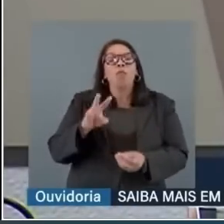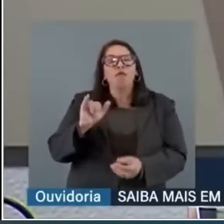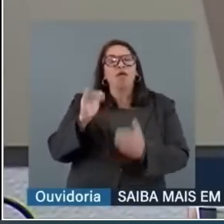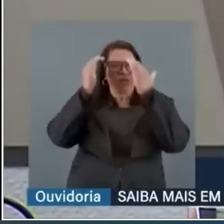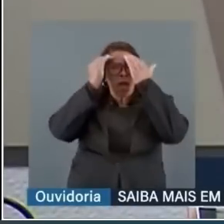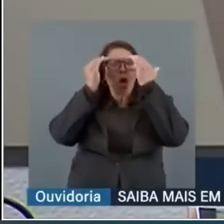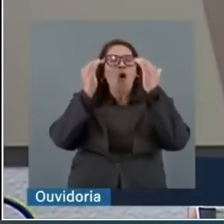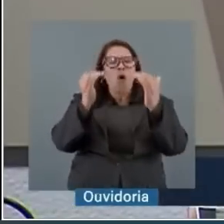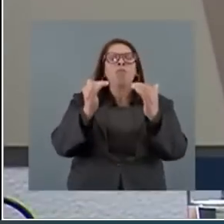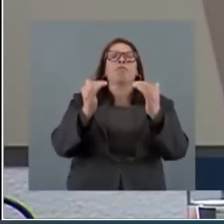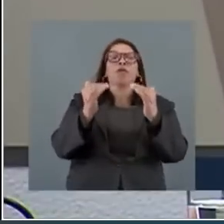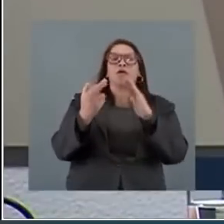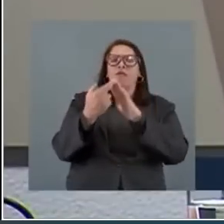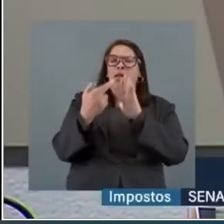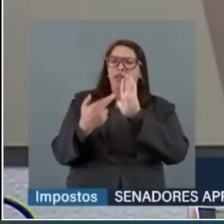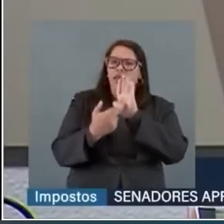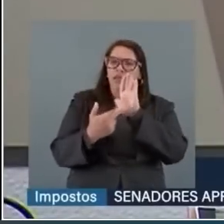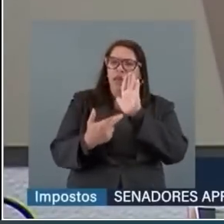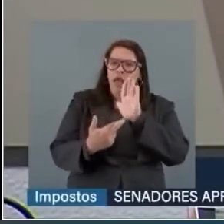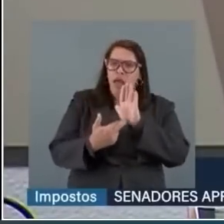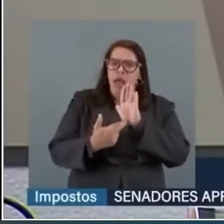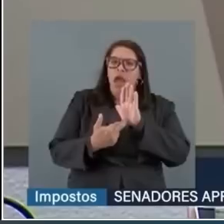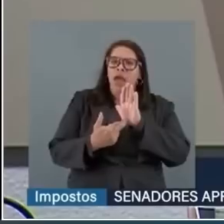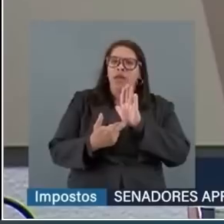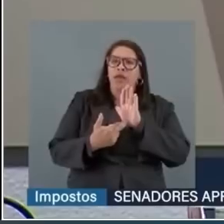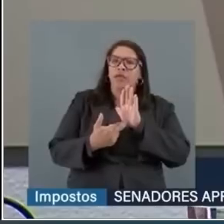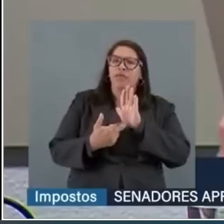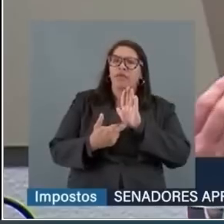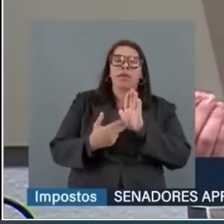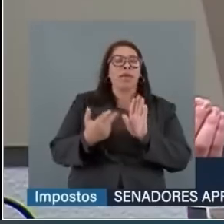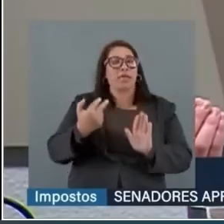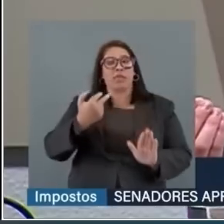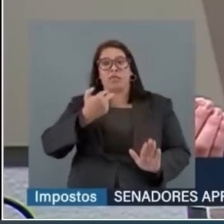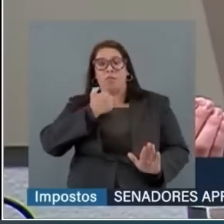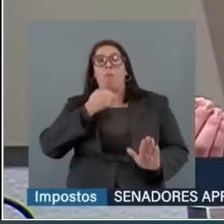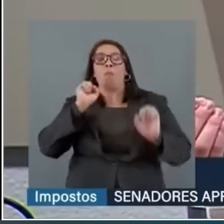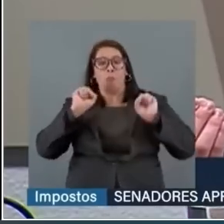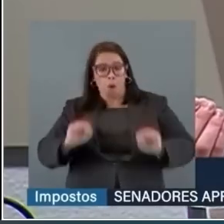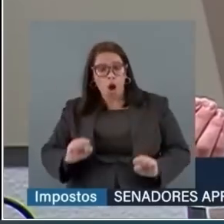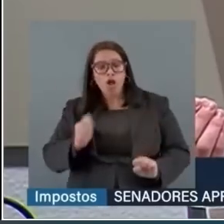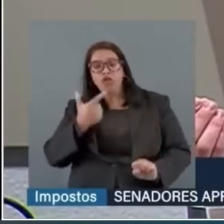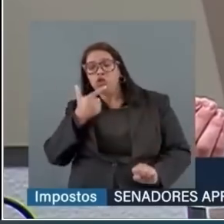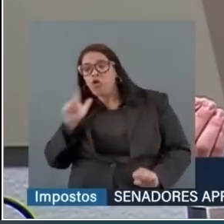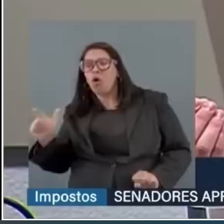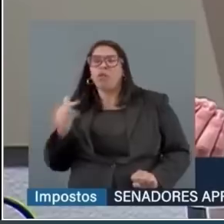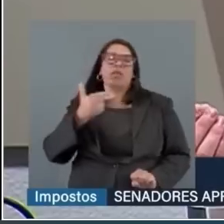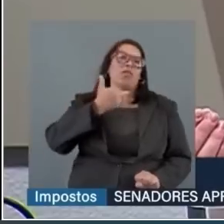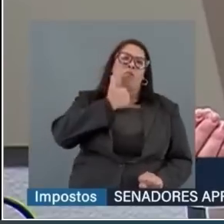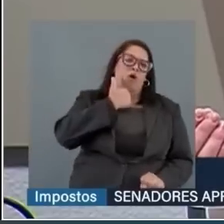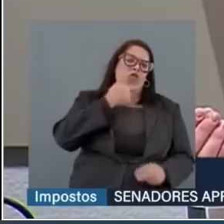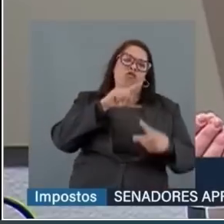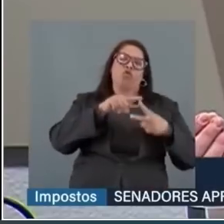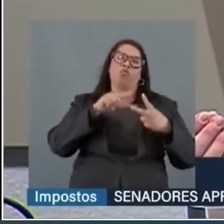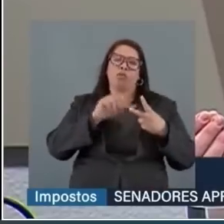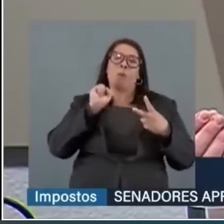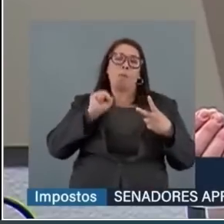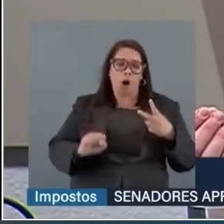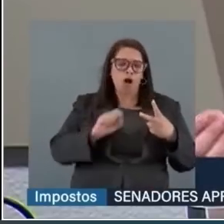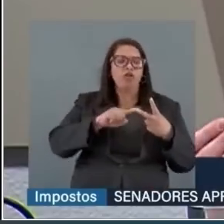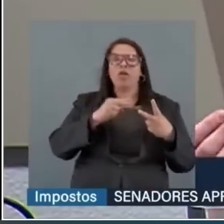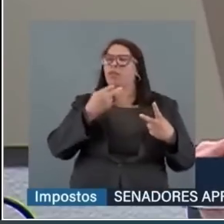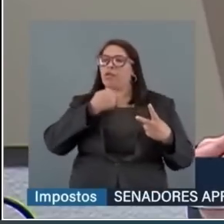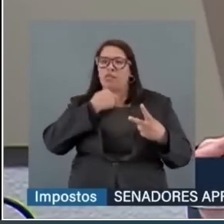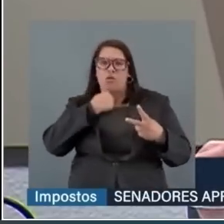como aconteceu em São Paulo. O nome disso é hiperpoliciamento. Não me parece que o Zanin está passando por nada nem minimamente parecido com